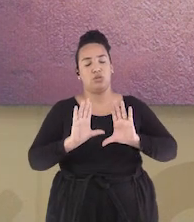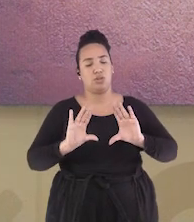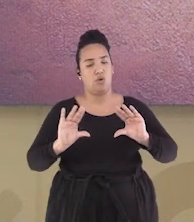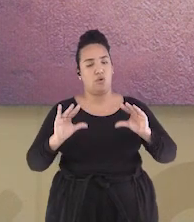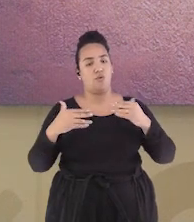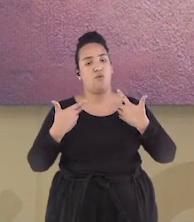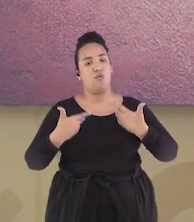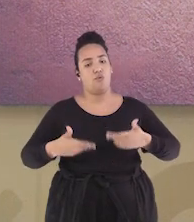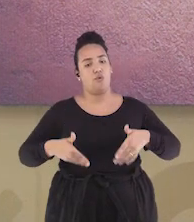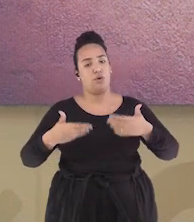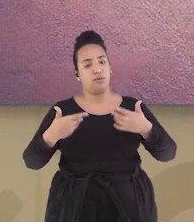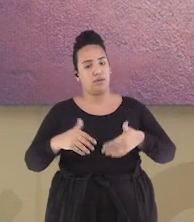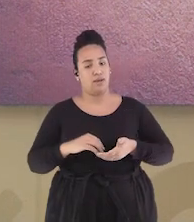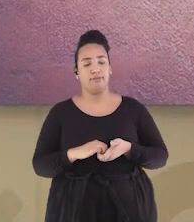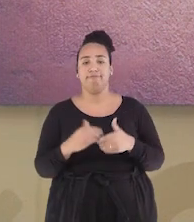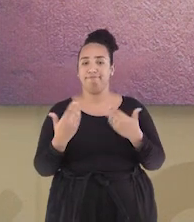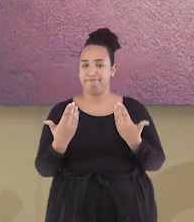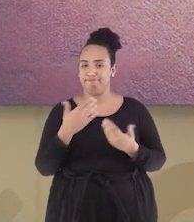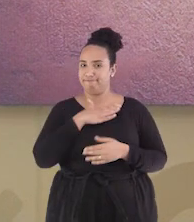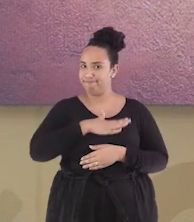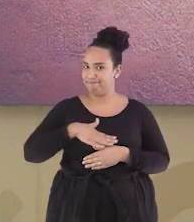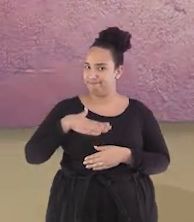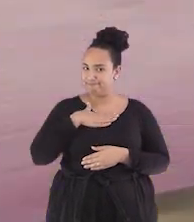relaxado. Isso. Gostaram?